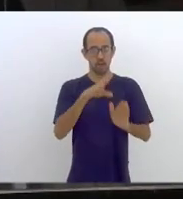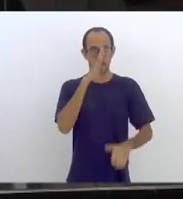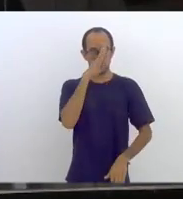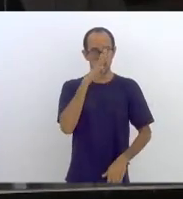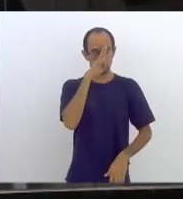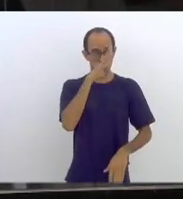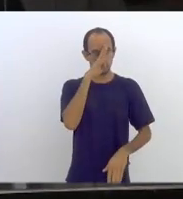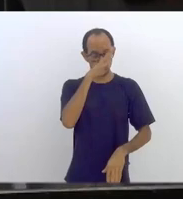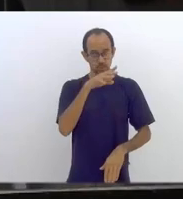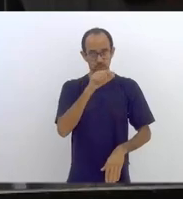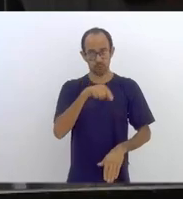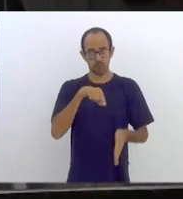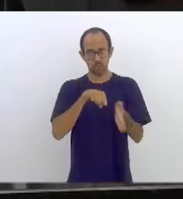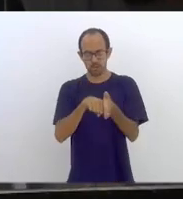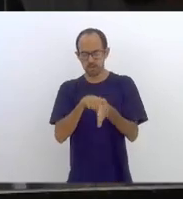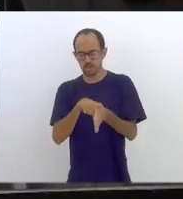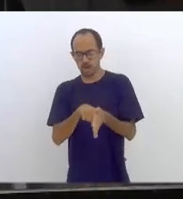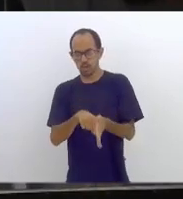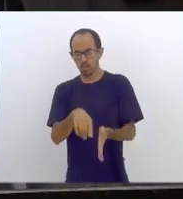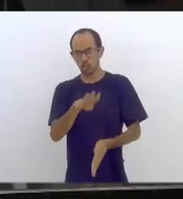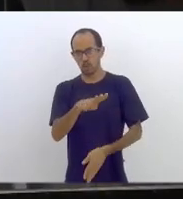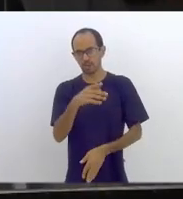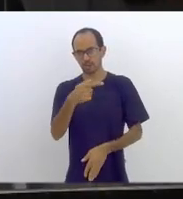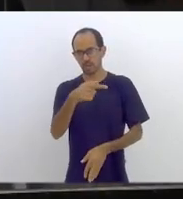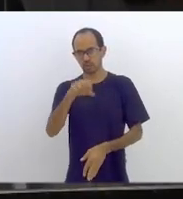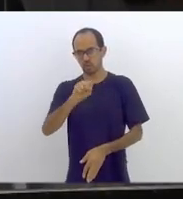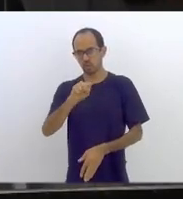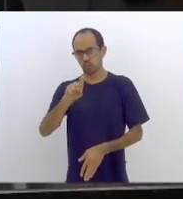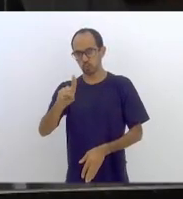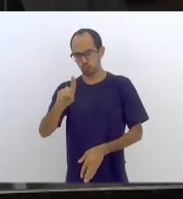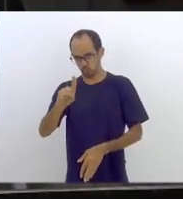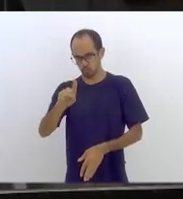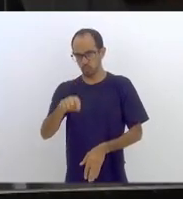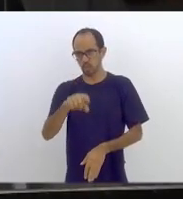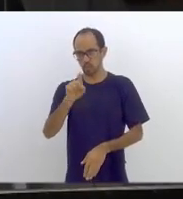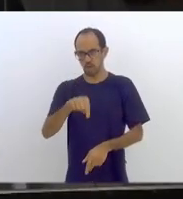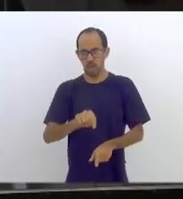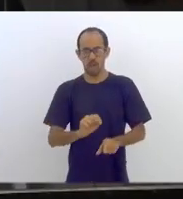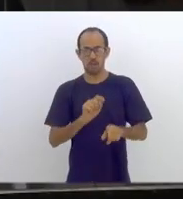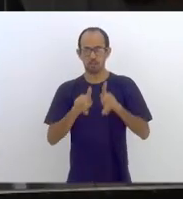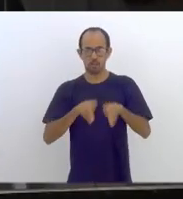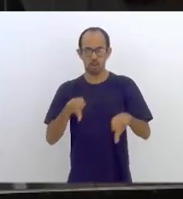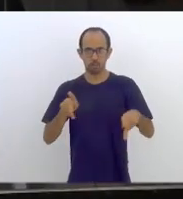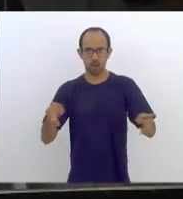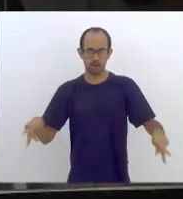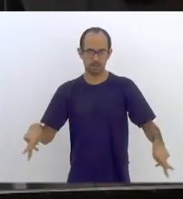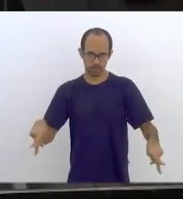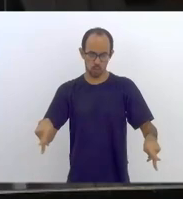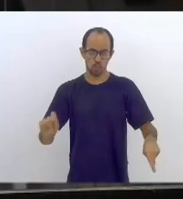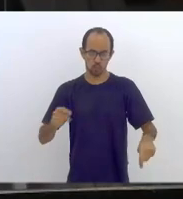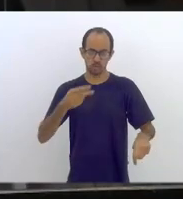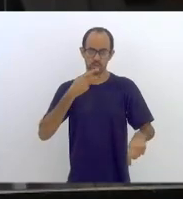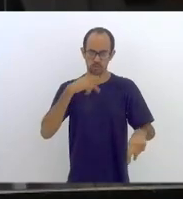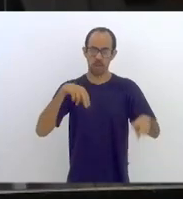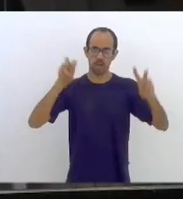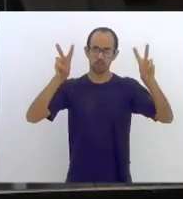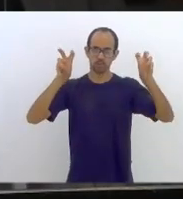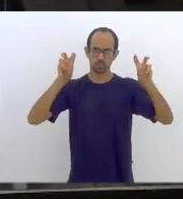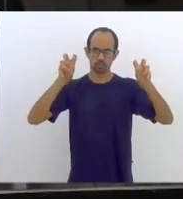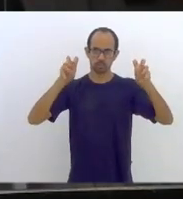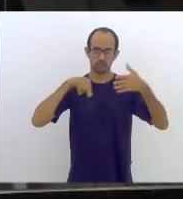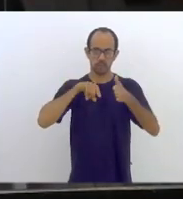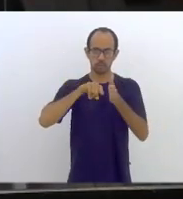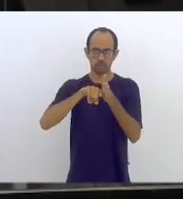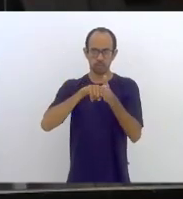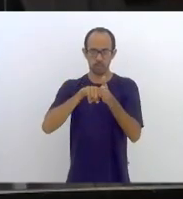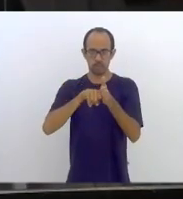inquérito 4781 popularmente denominado e erroneamente denominado inquérito